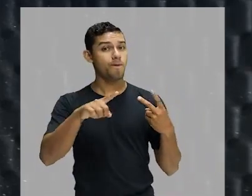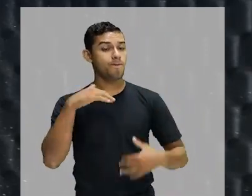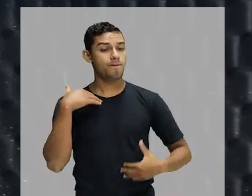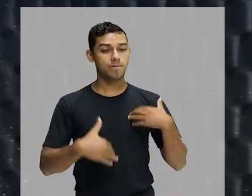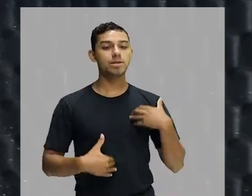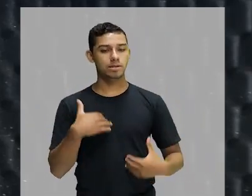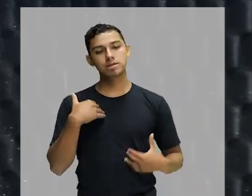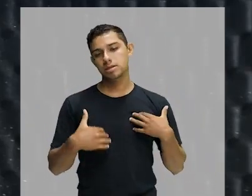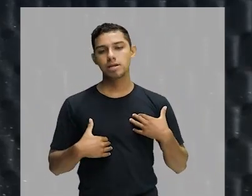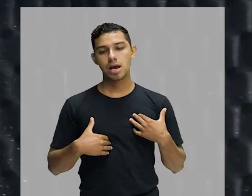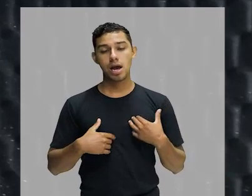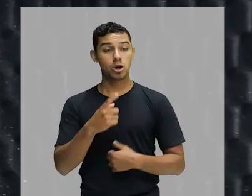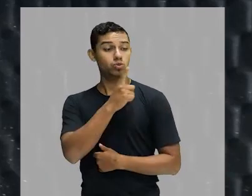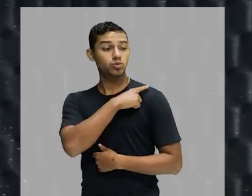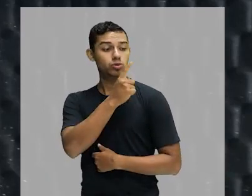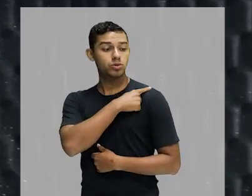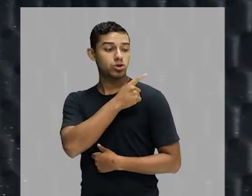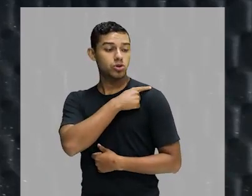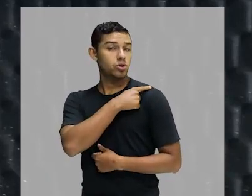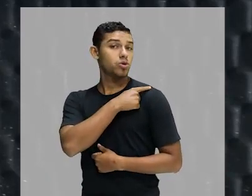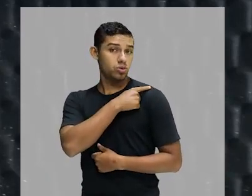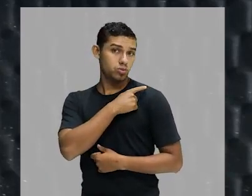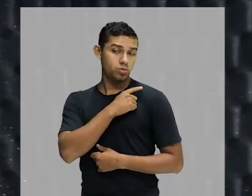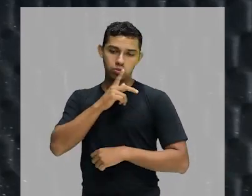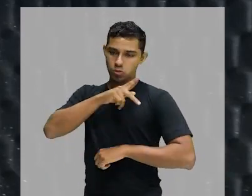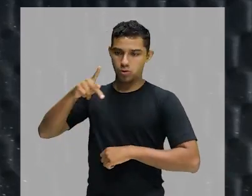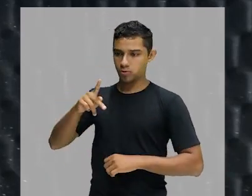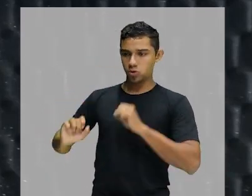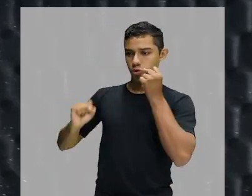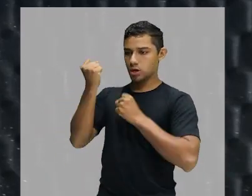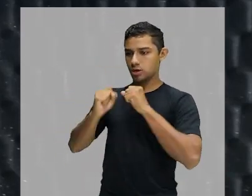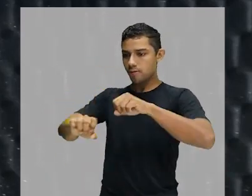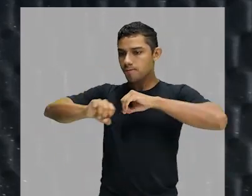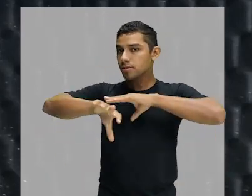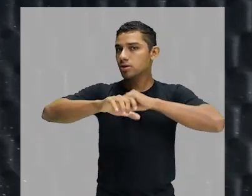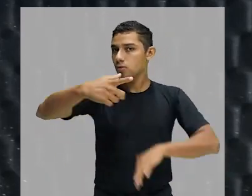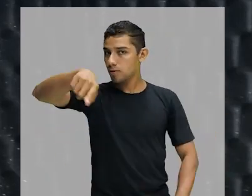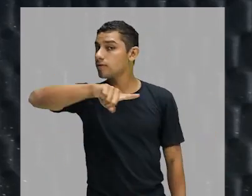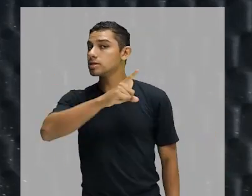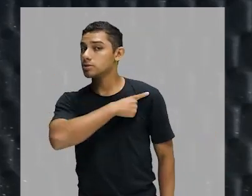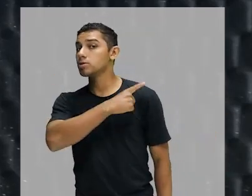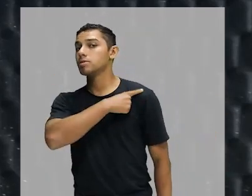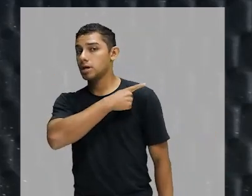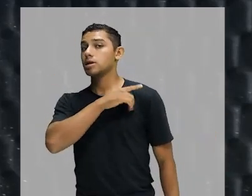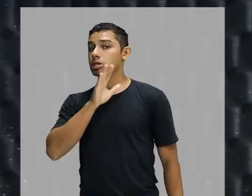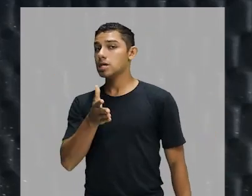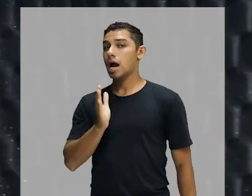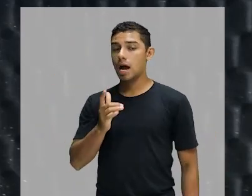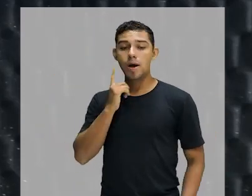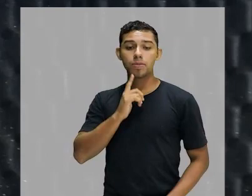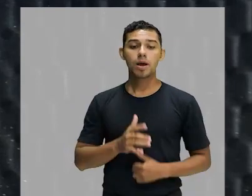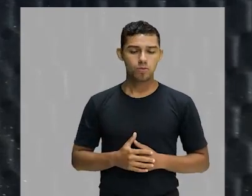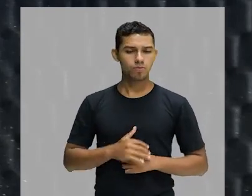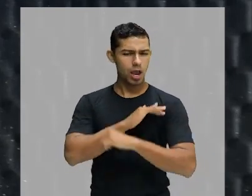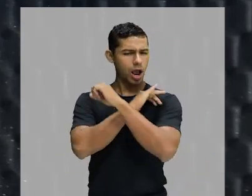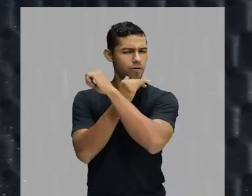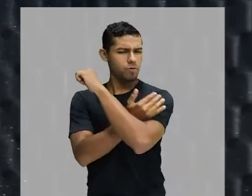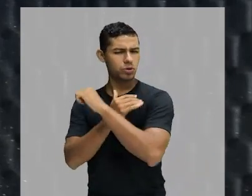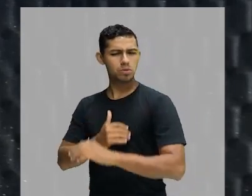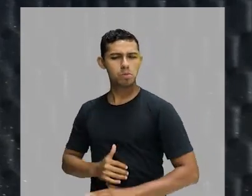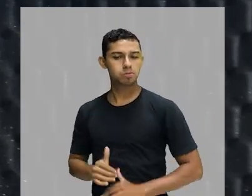primeiro ano, quando o professor falou das capacidades físicas para vocês. Então, a força, a resistência, ela é o quê? Ela é